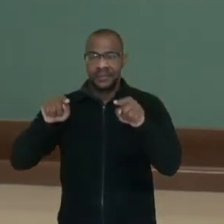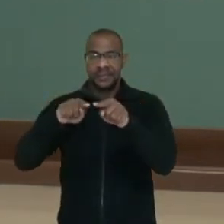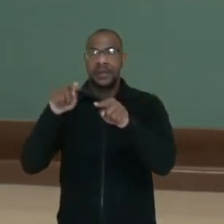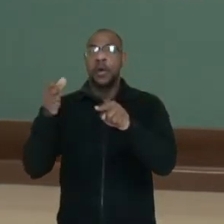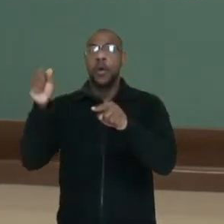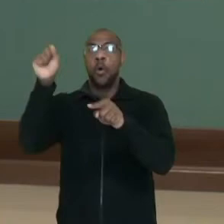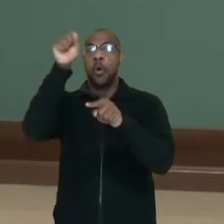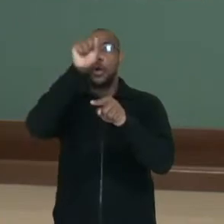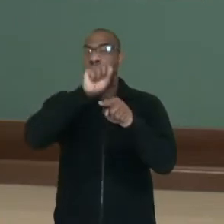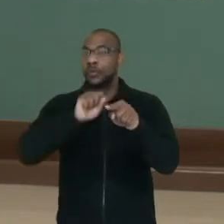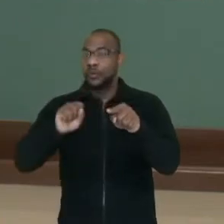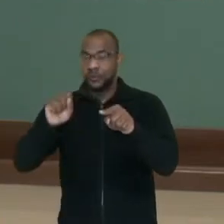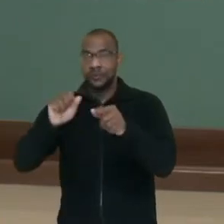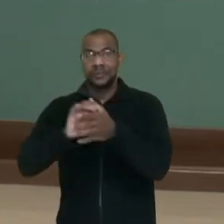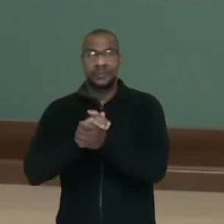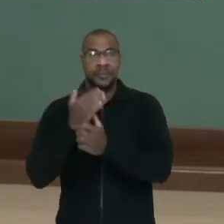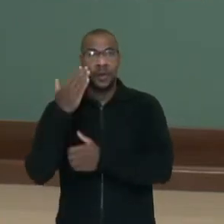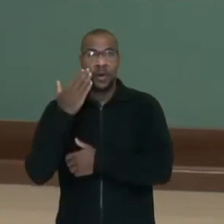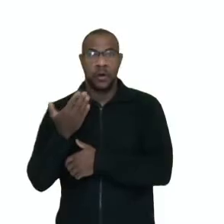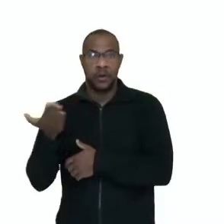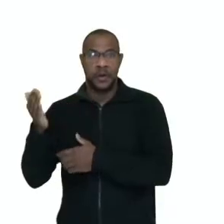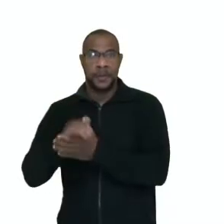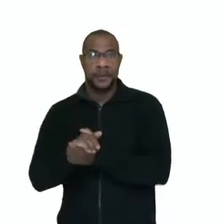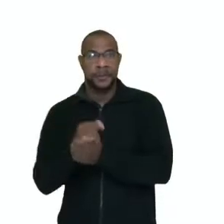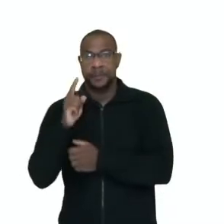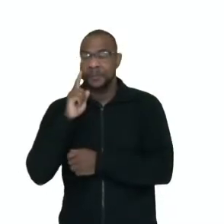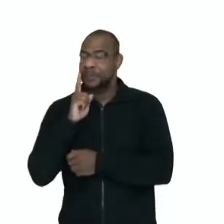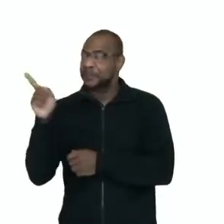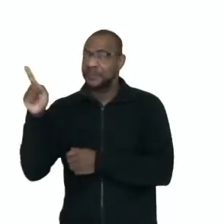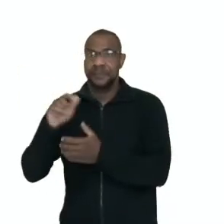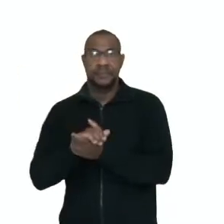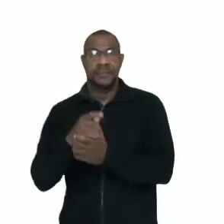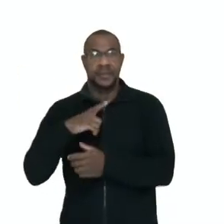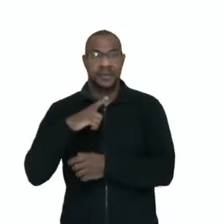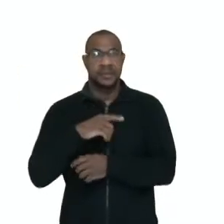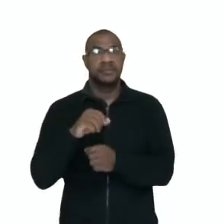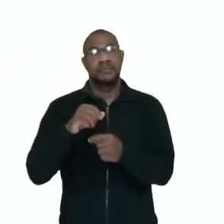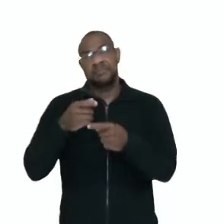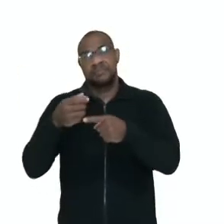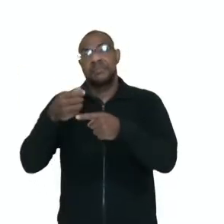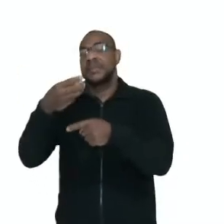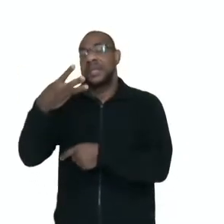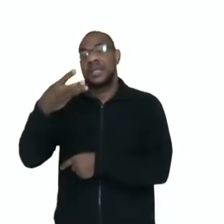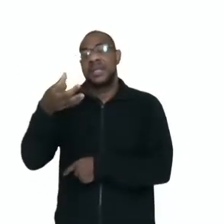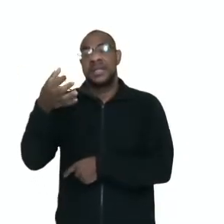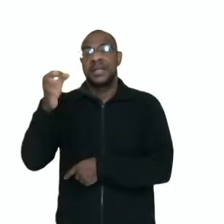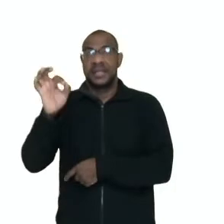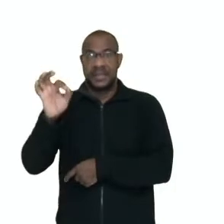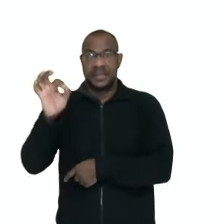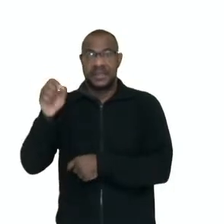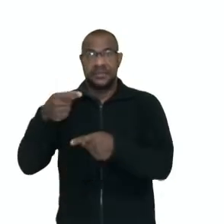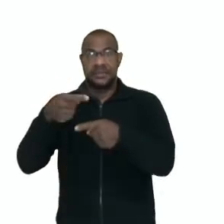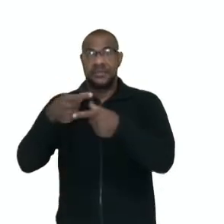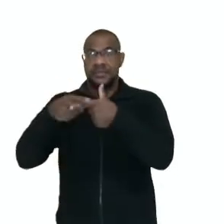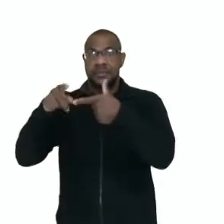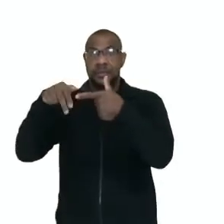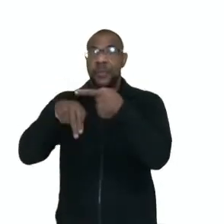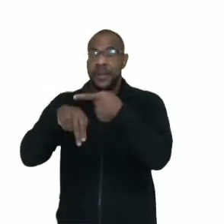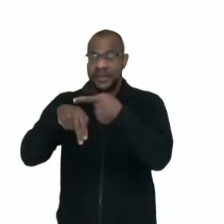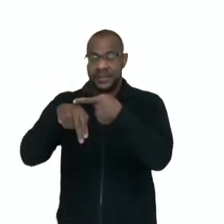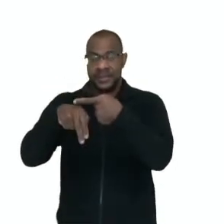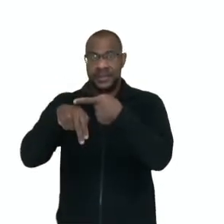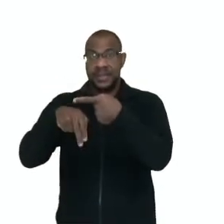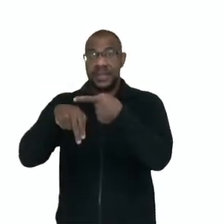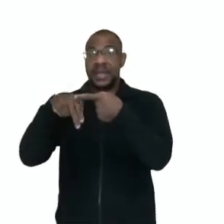palavra, octógono, 8 lados. Então, o ângulo central vai ser 360 dividido por N.